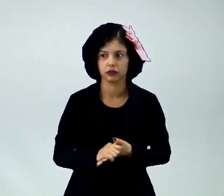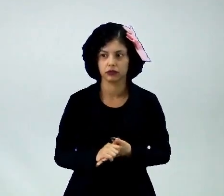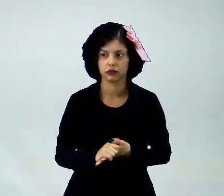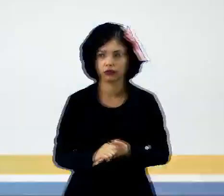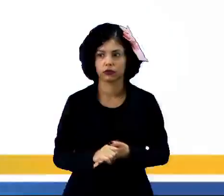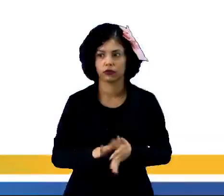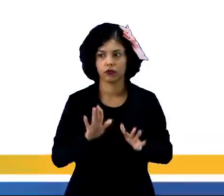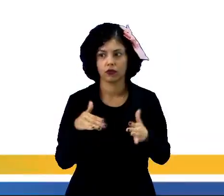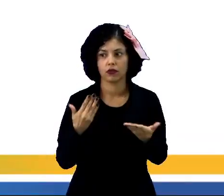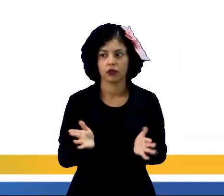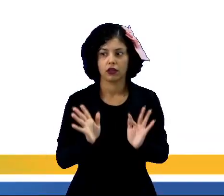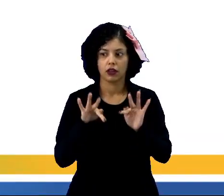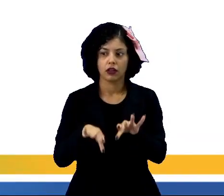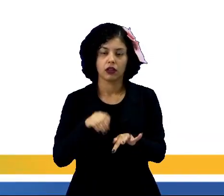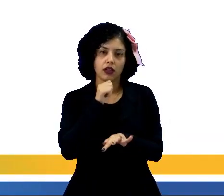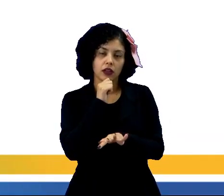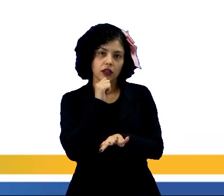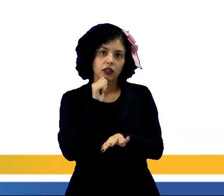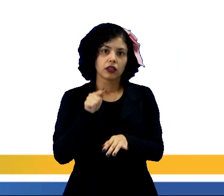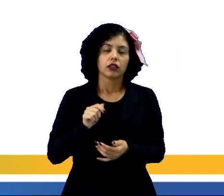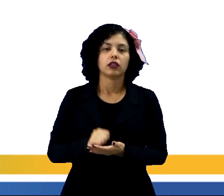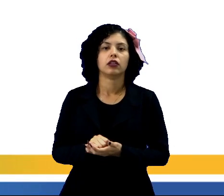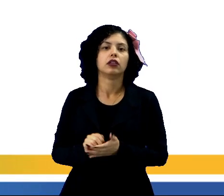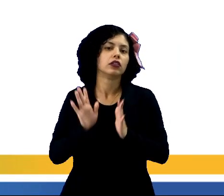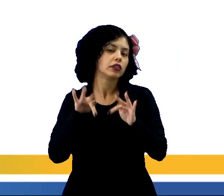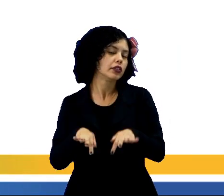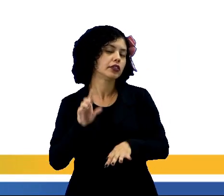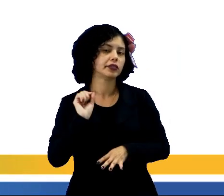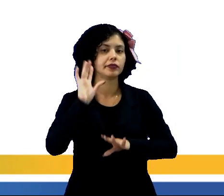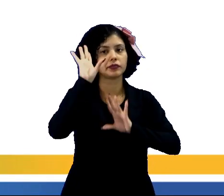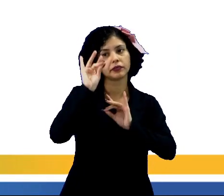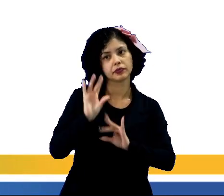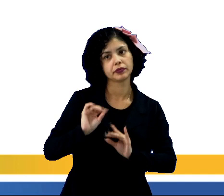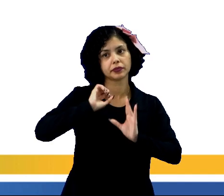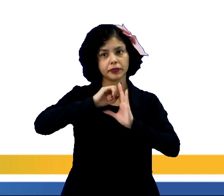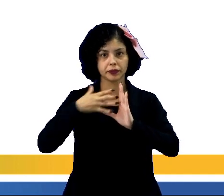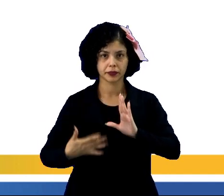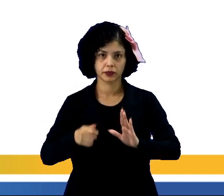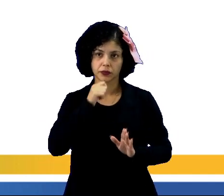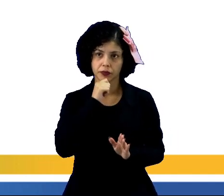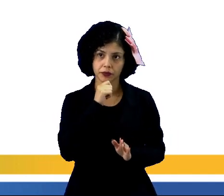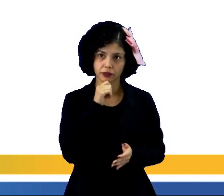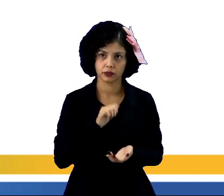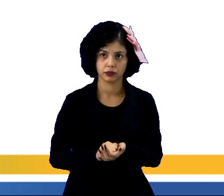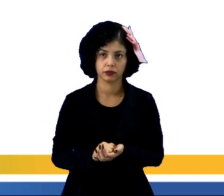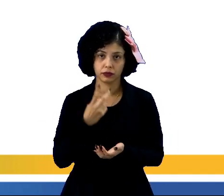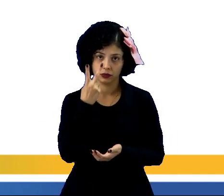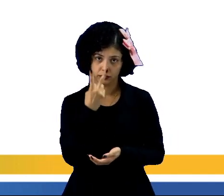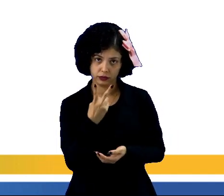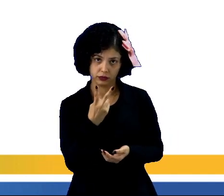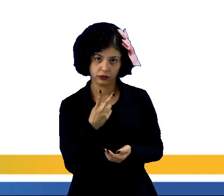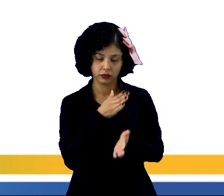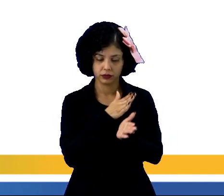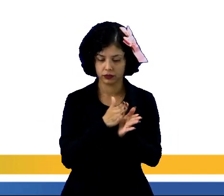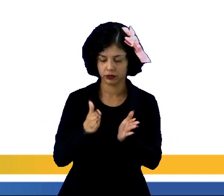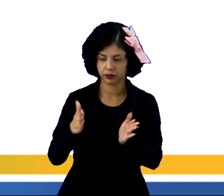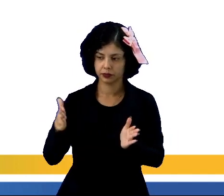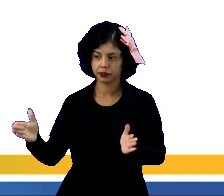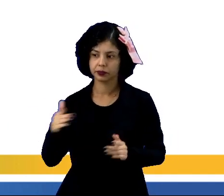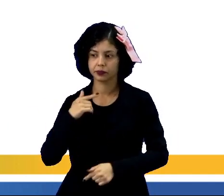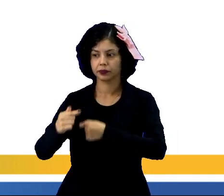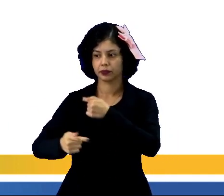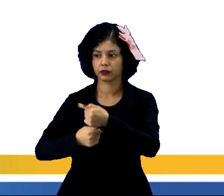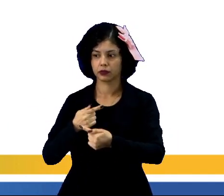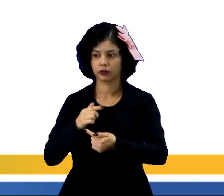E aí, quais foram as conclusões dele? Ele concluiu que cada característica é determinada por um par de fatores hereditários, que é